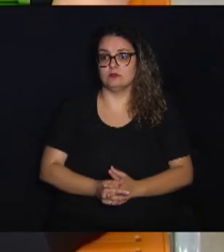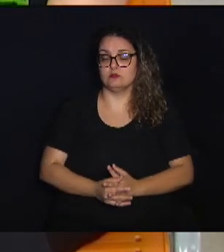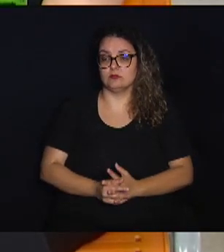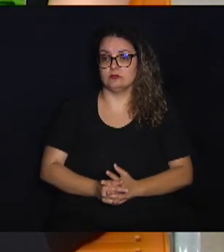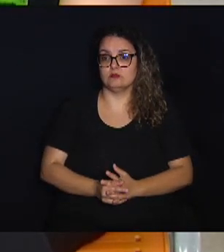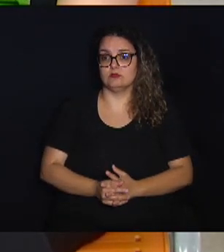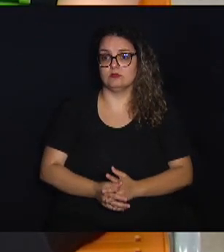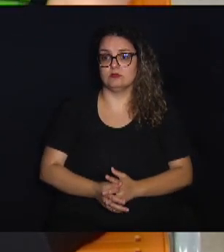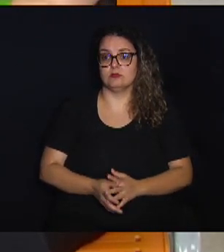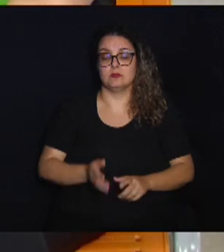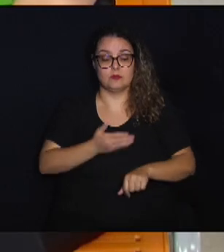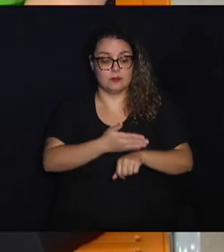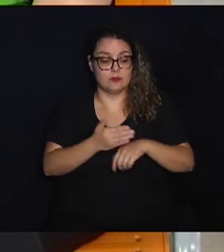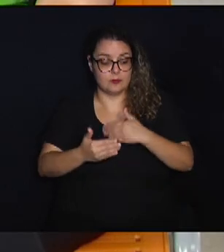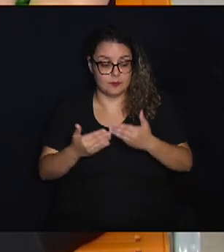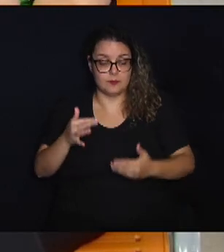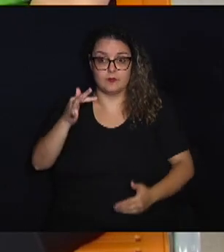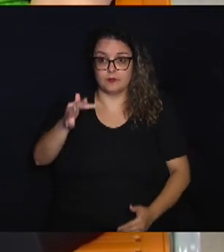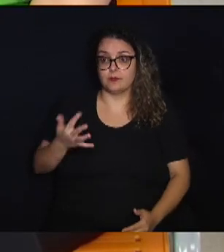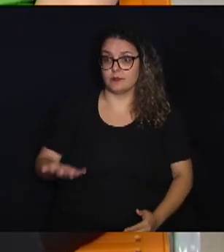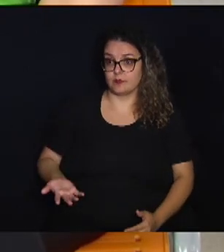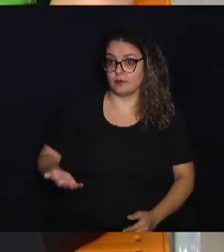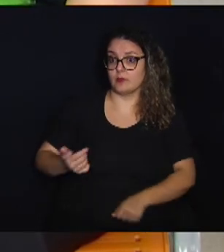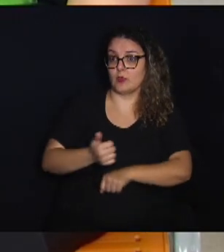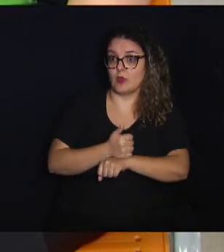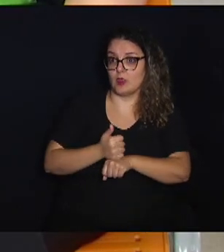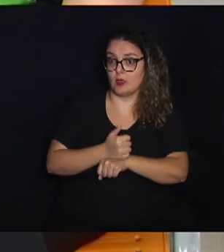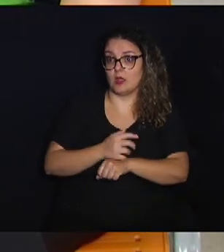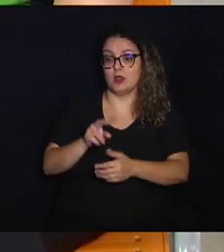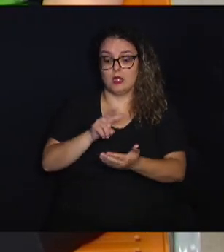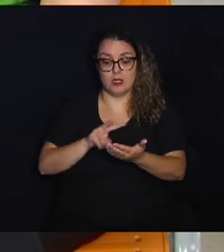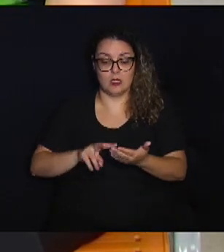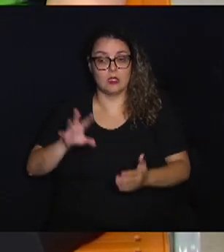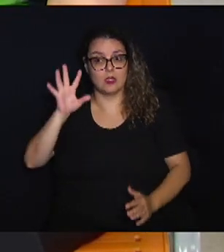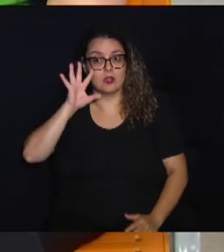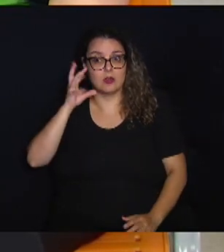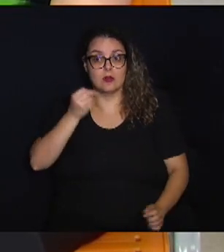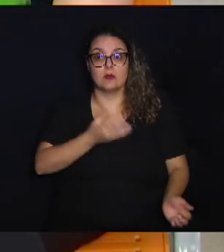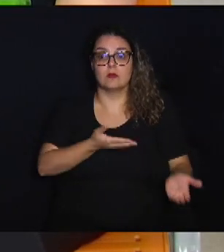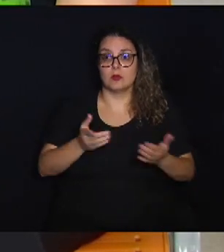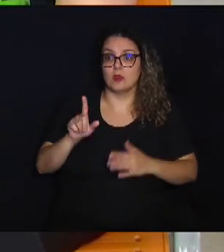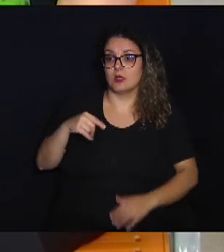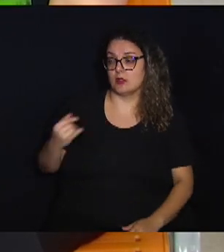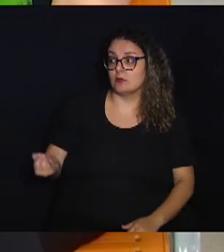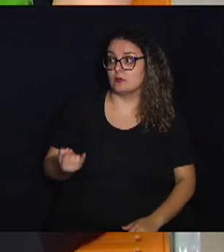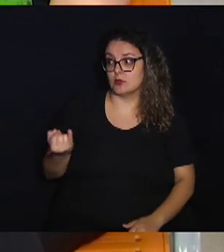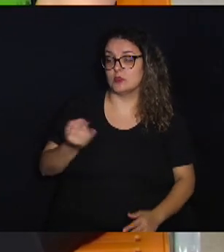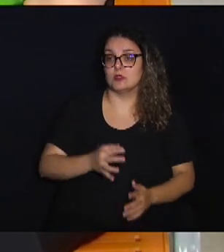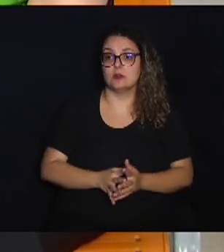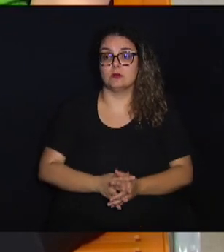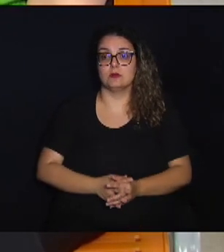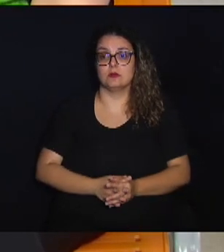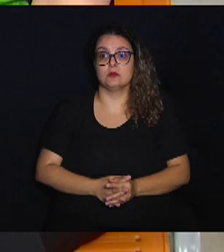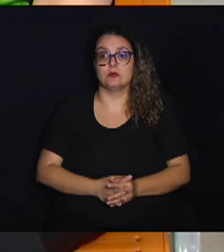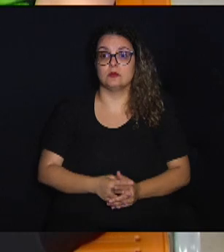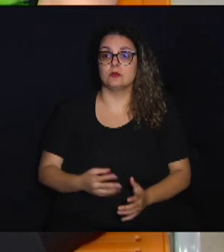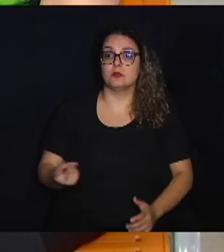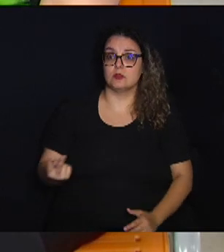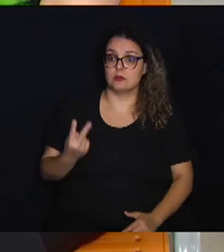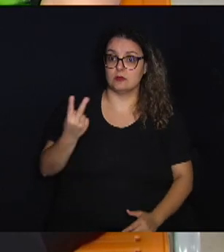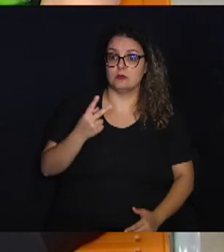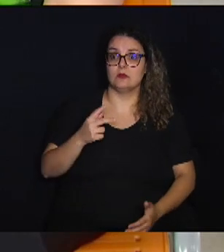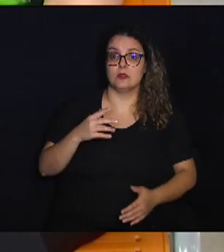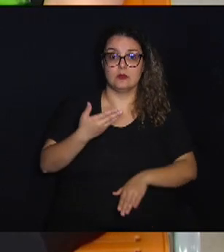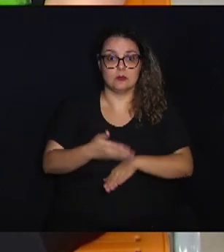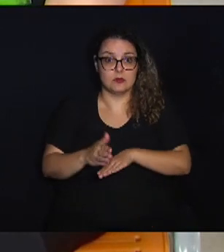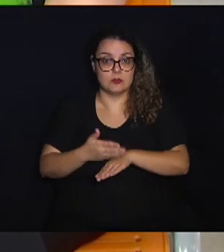né, eles exercerão uma profissão em que saber ler e compreender o que está sendo apresentado é fundamental. Então, valorizar o exercício da